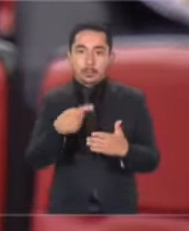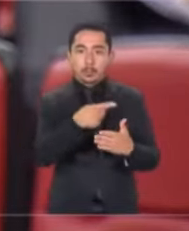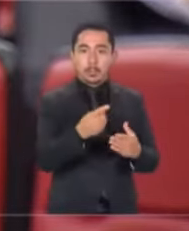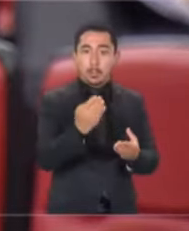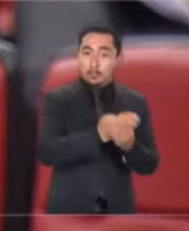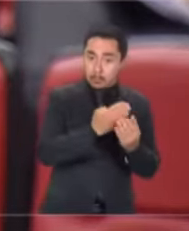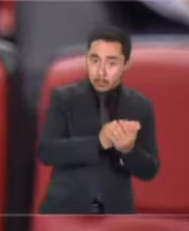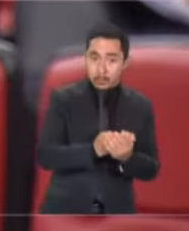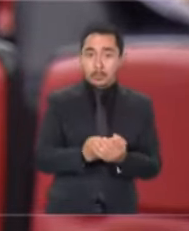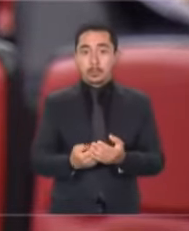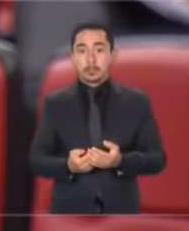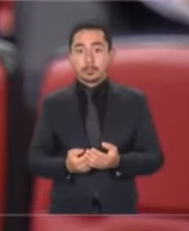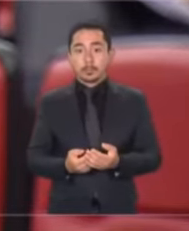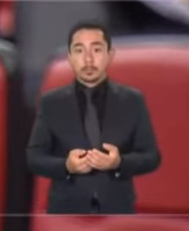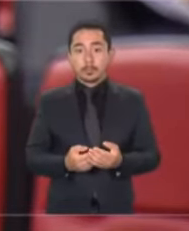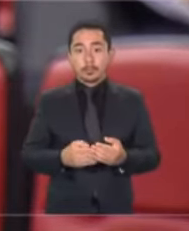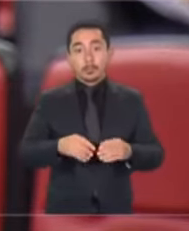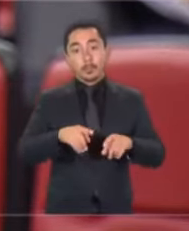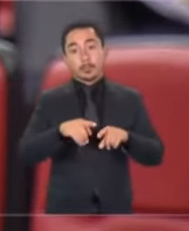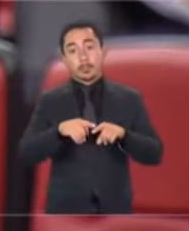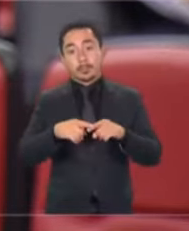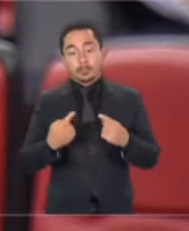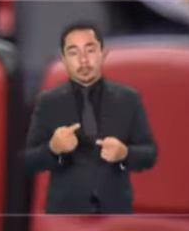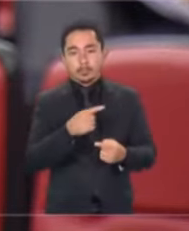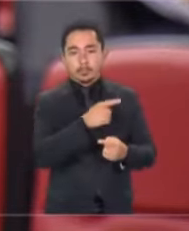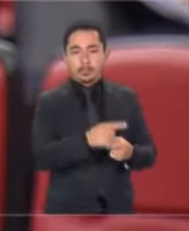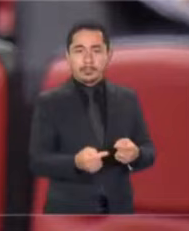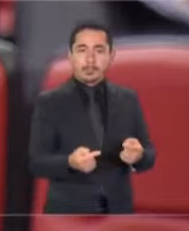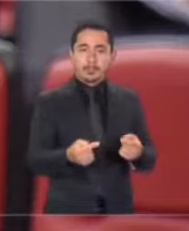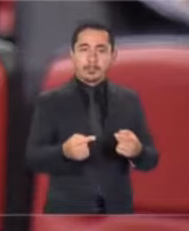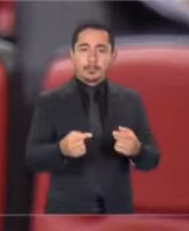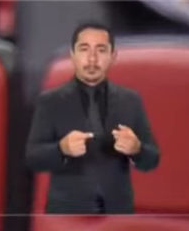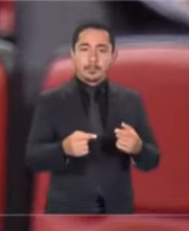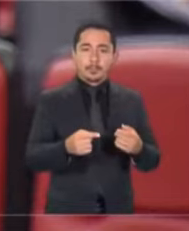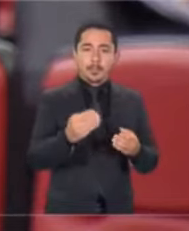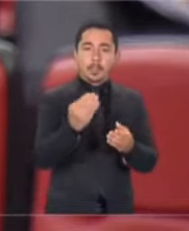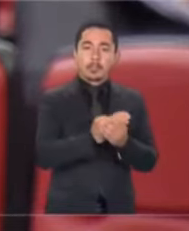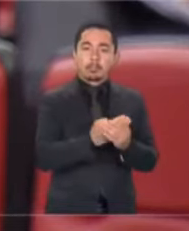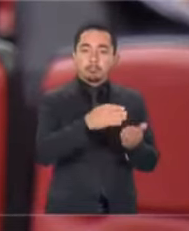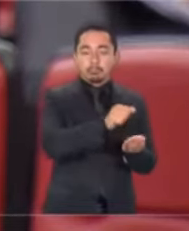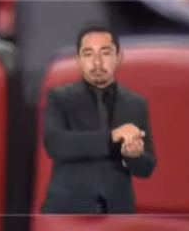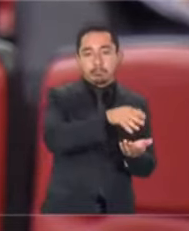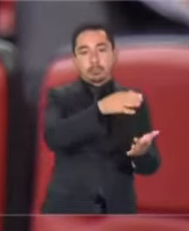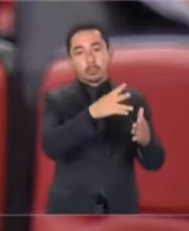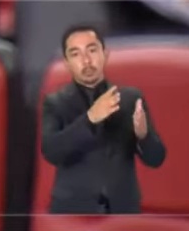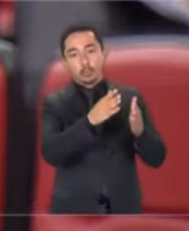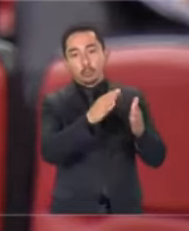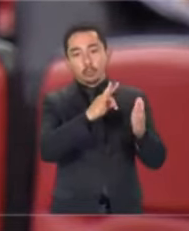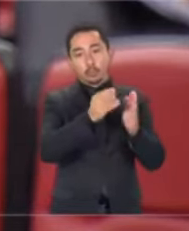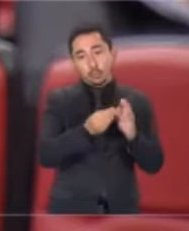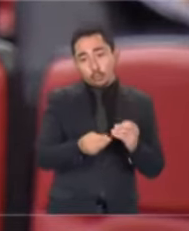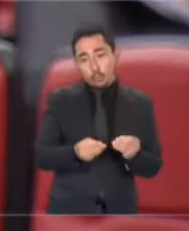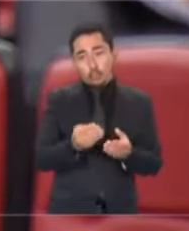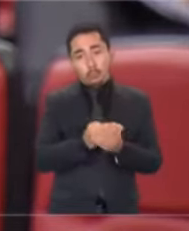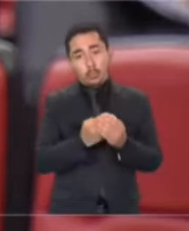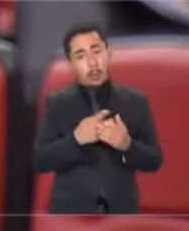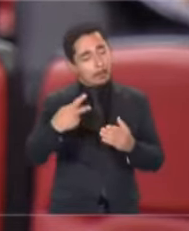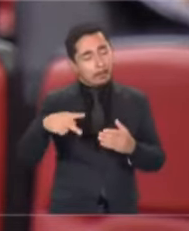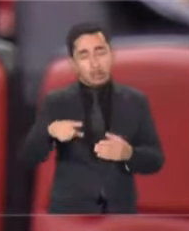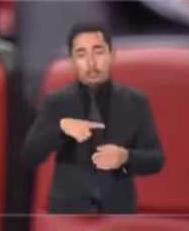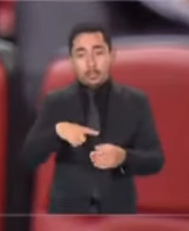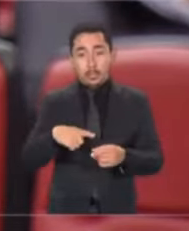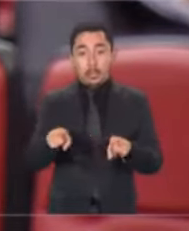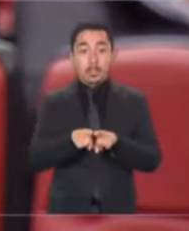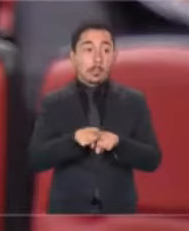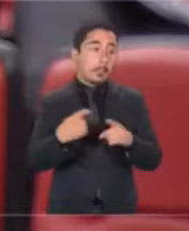rejeita todos os argumentos trazidos pelo Ministério Público, mas reitera a ausência de qualquer qualquer tipo de prova contundente que pudesse vir a justificar a